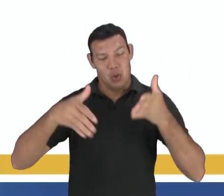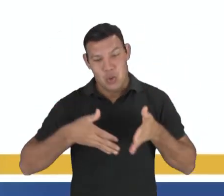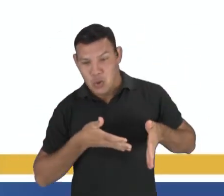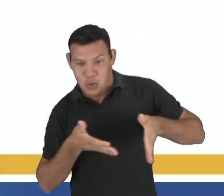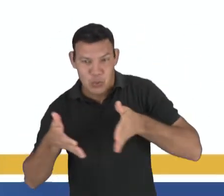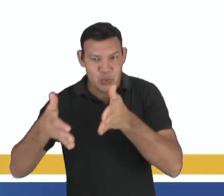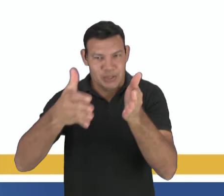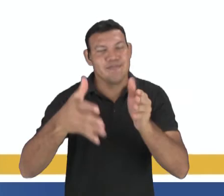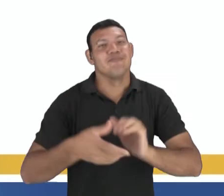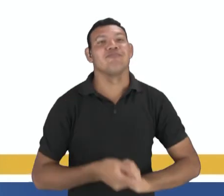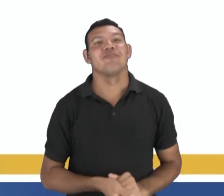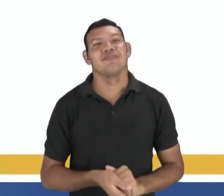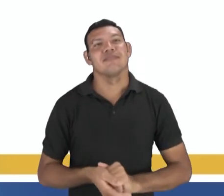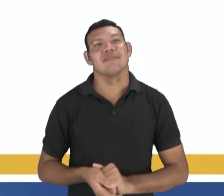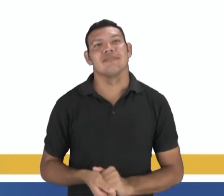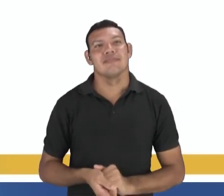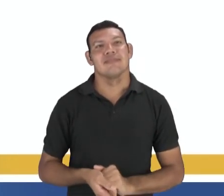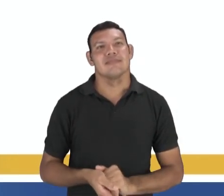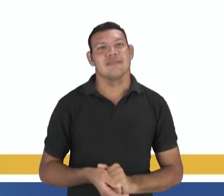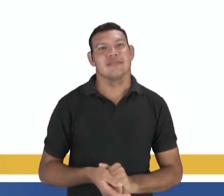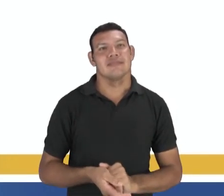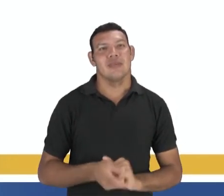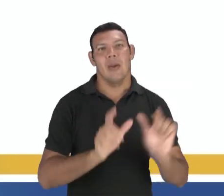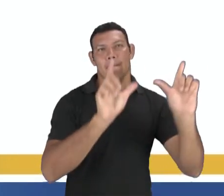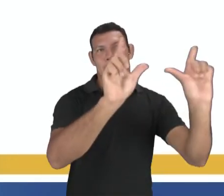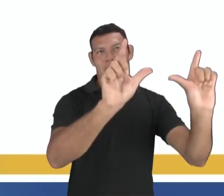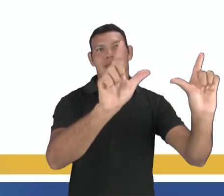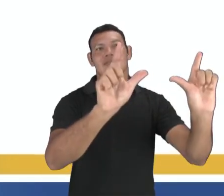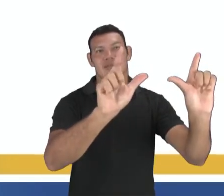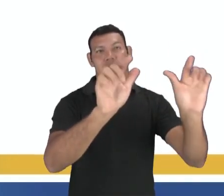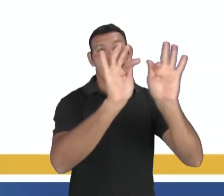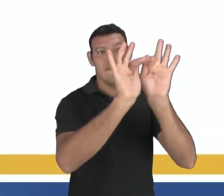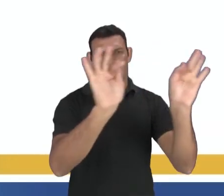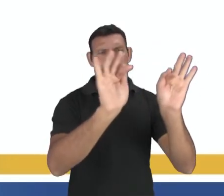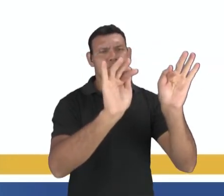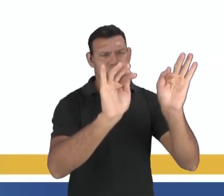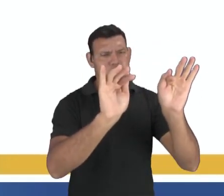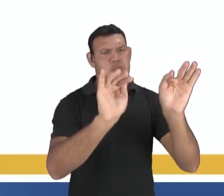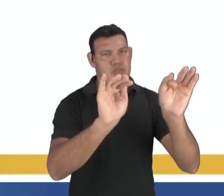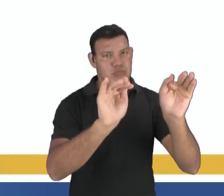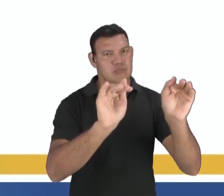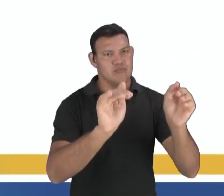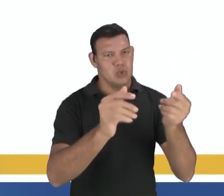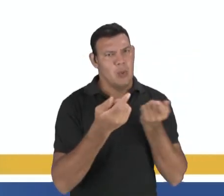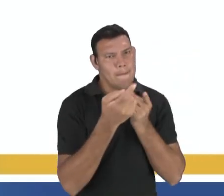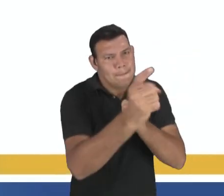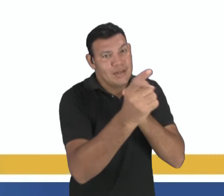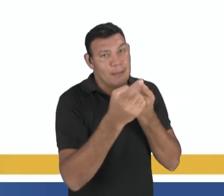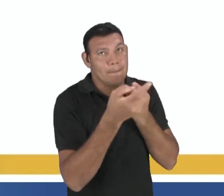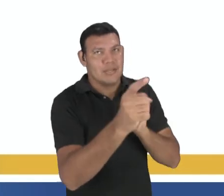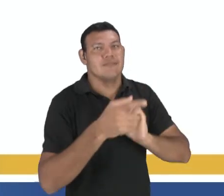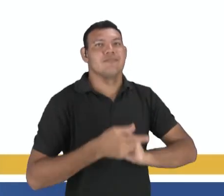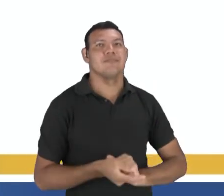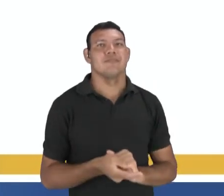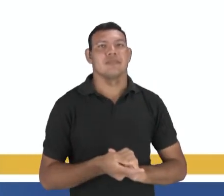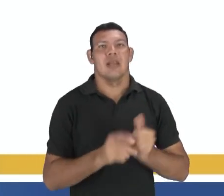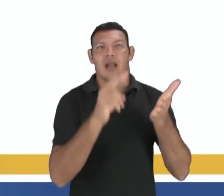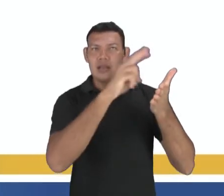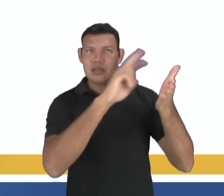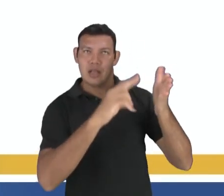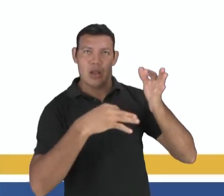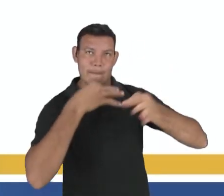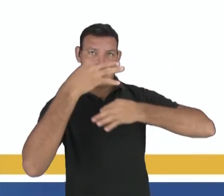estar em alguma estrada por aí. Depois, cartazes com frases impactantes que certamente provoquem em